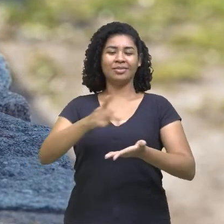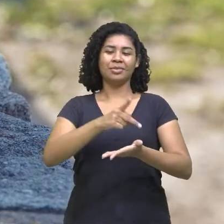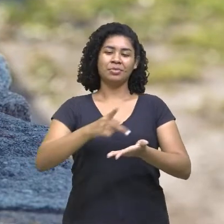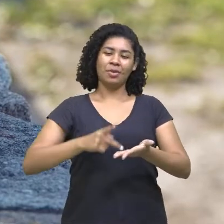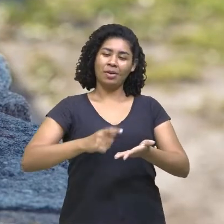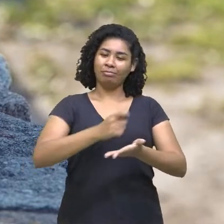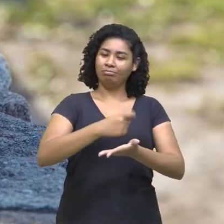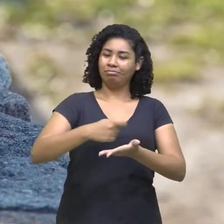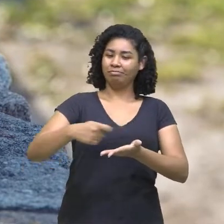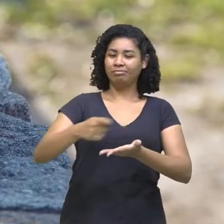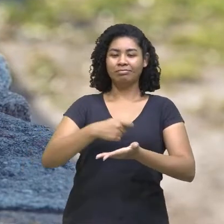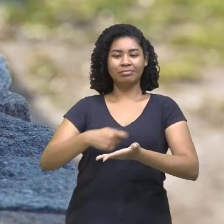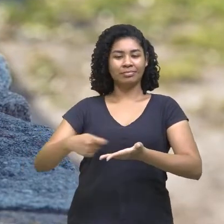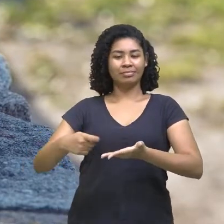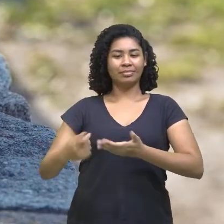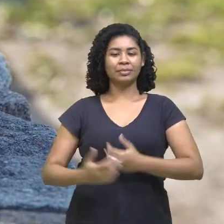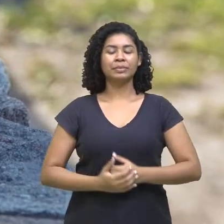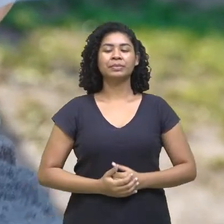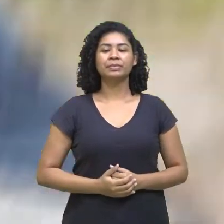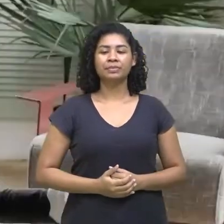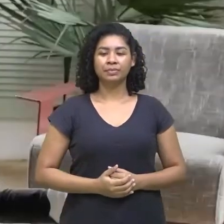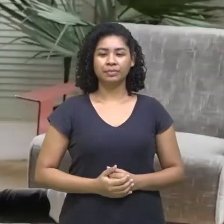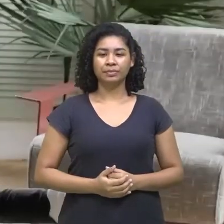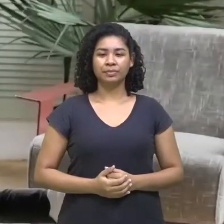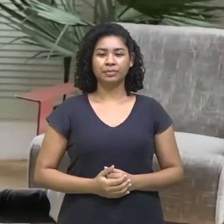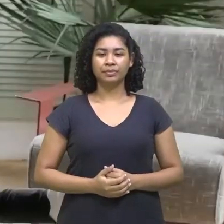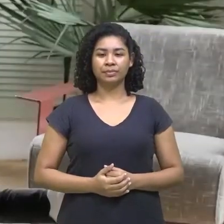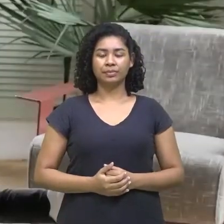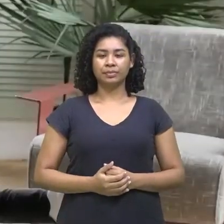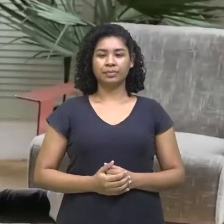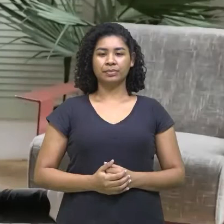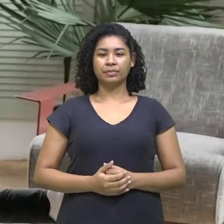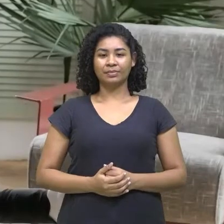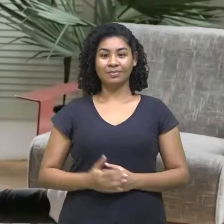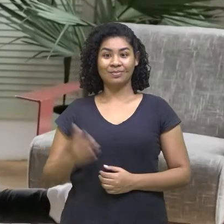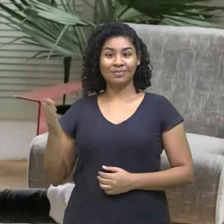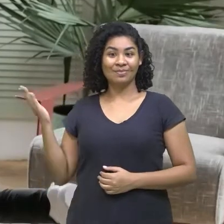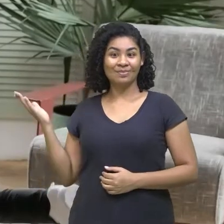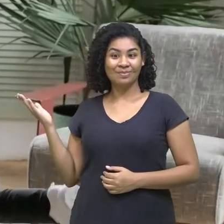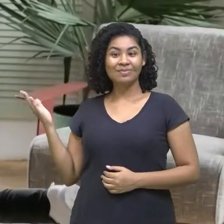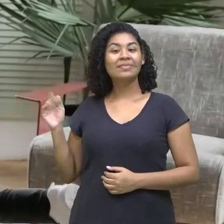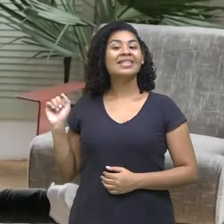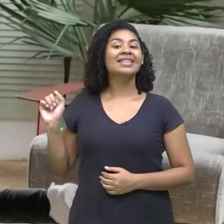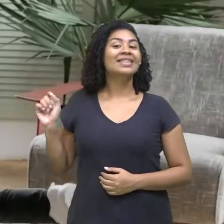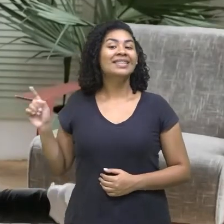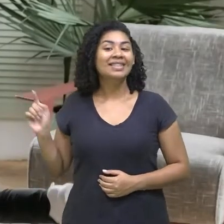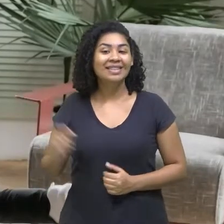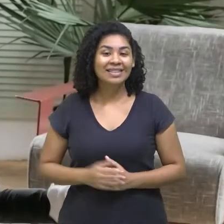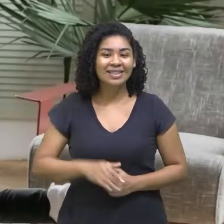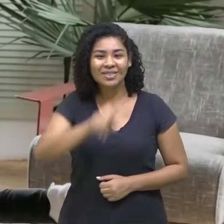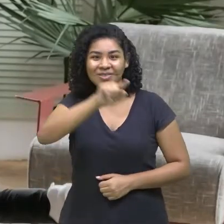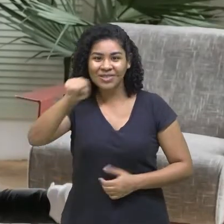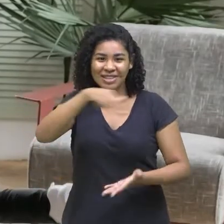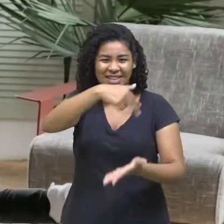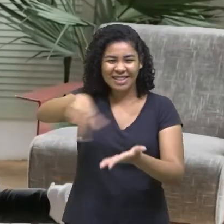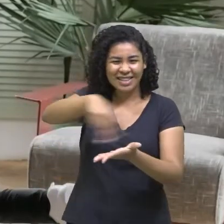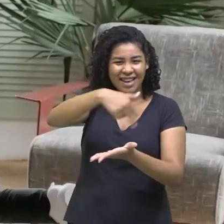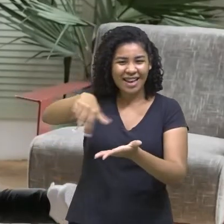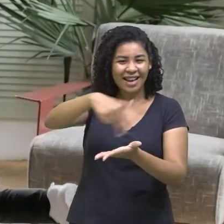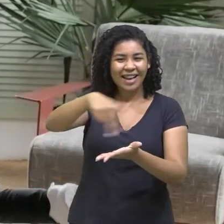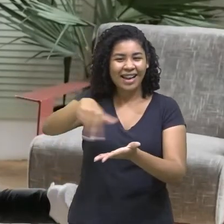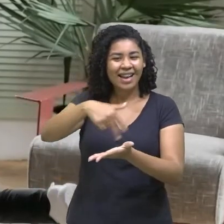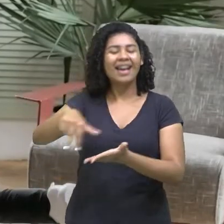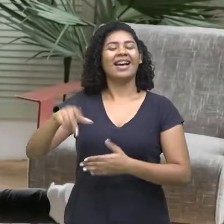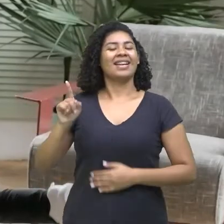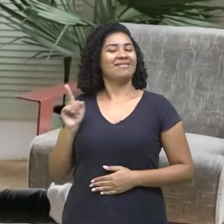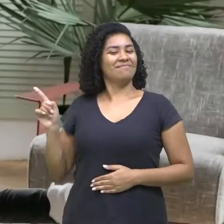verbo escrever. Continuando. Olha só, e aí, gente? Cadê os dançarinos aí das turmas?